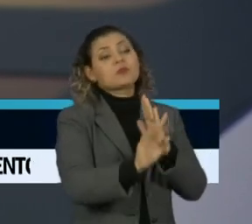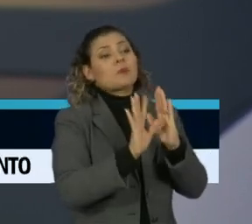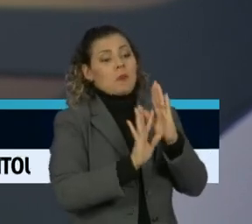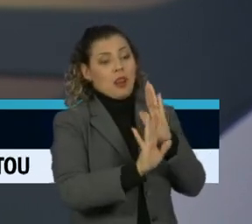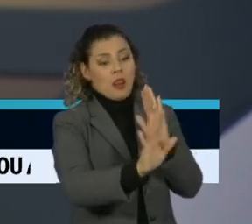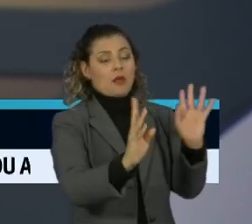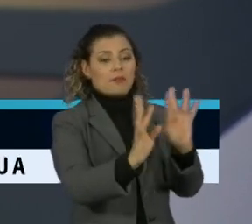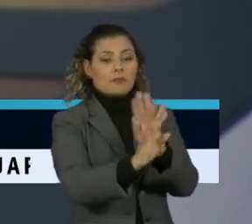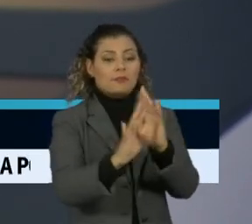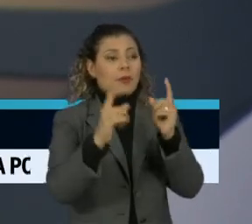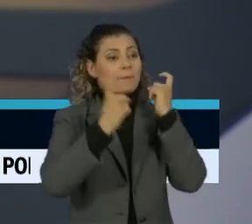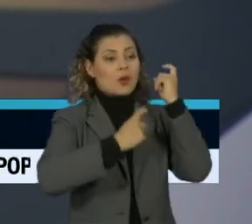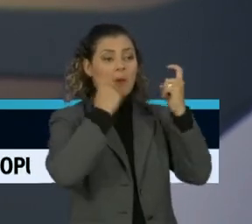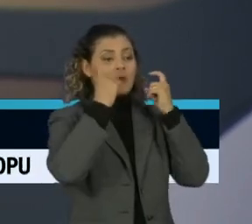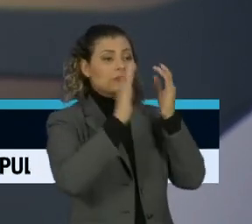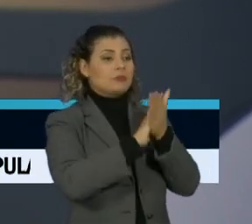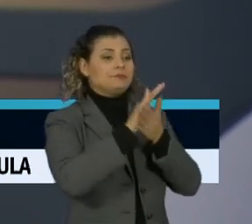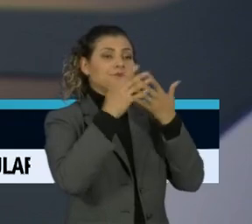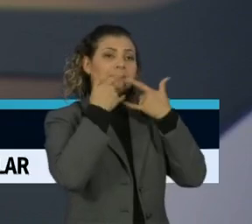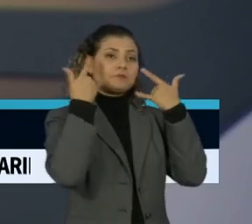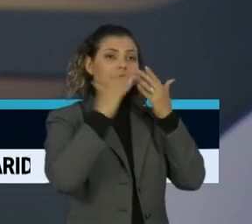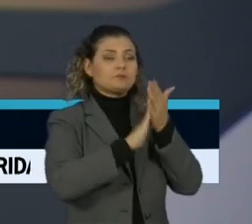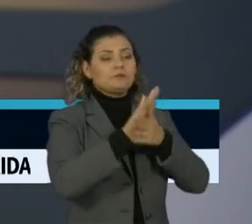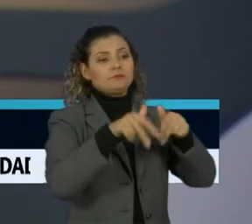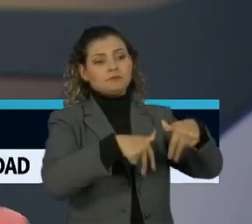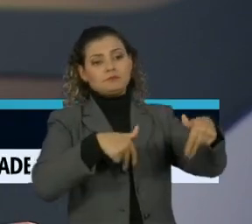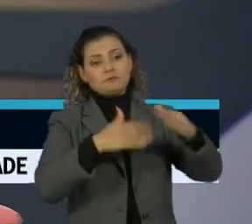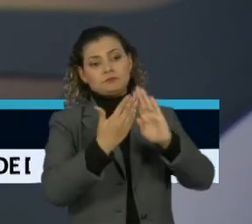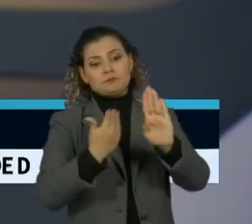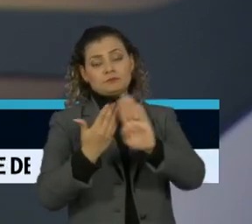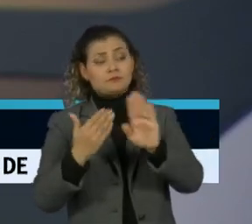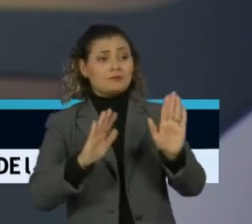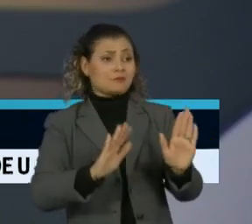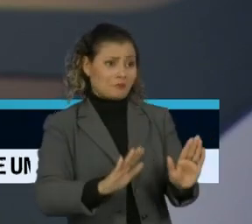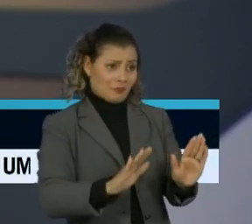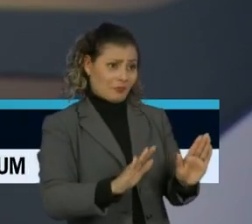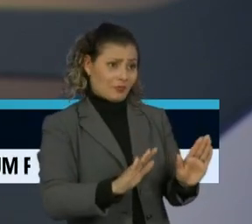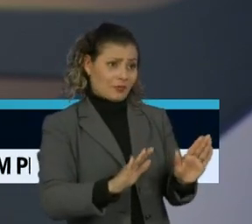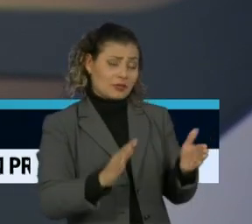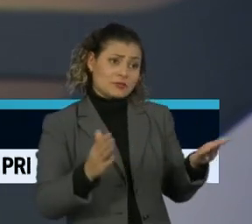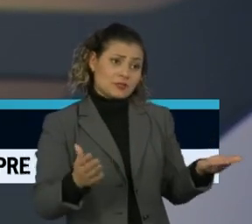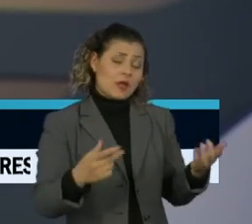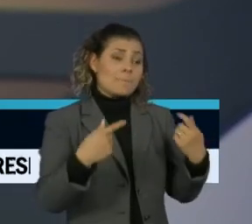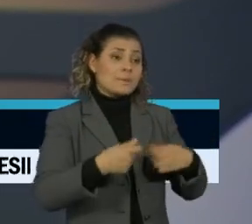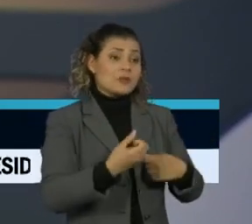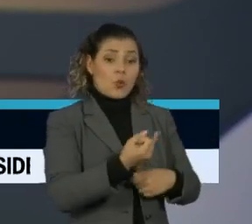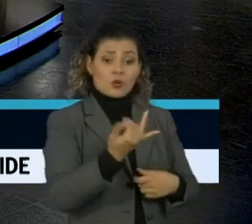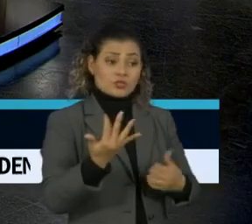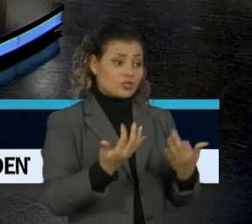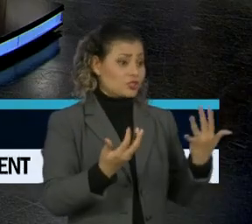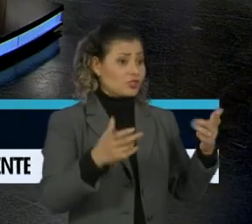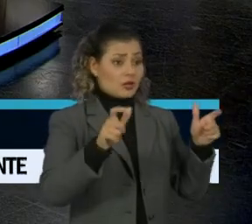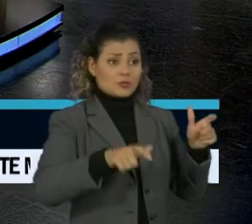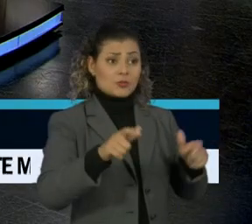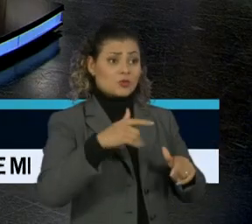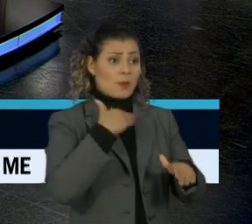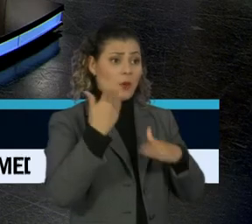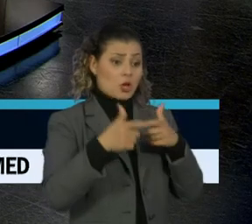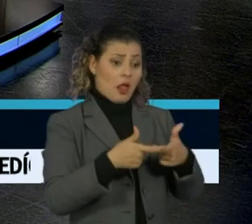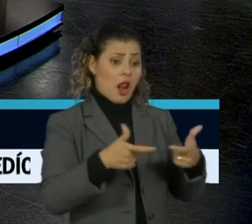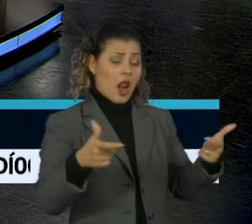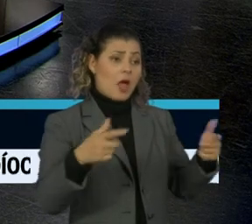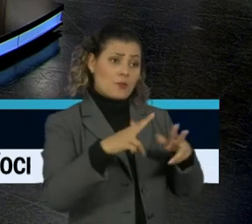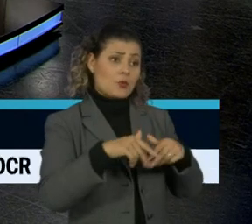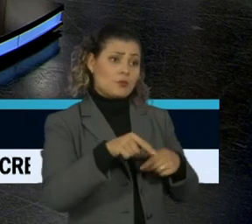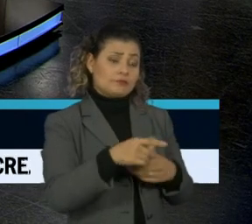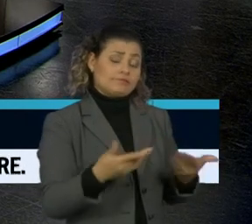sempre ocupação de usar máscara isolamento social mas as custas e um número enorme de mortes que